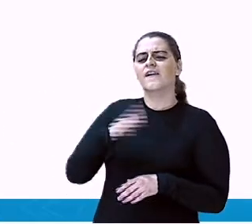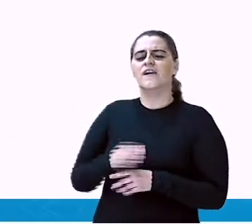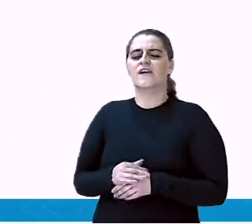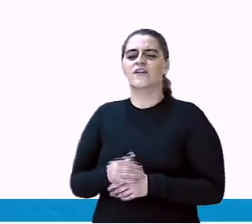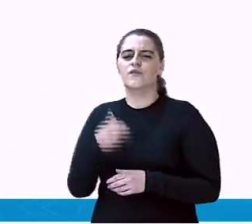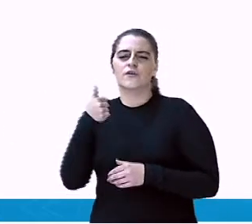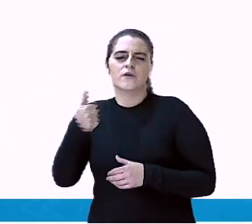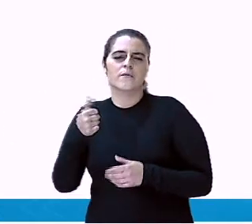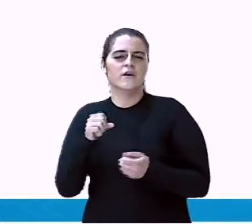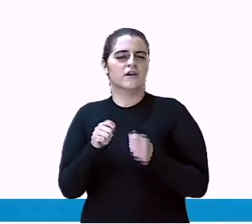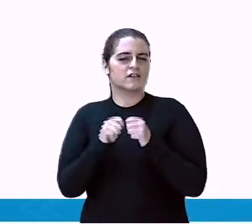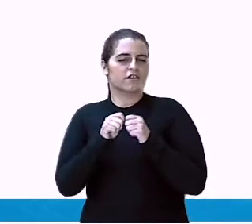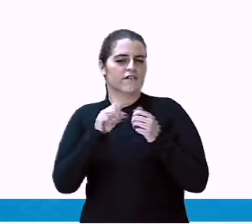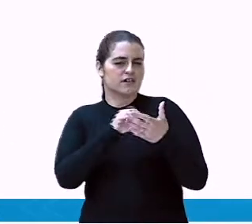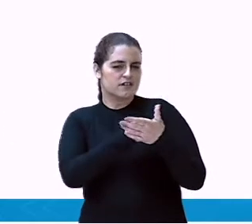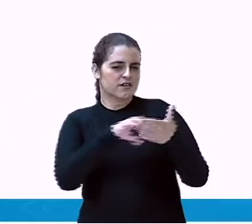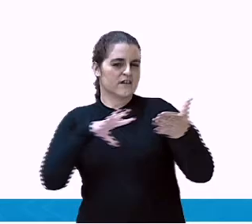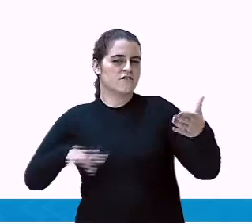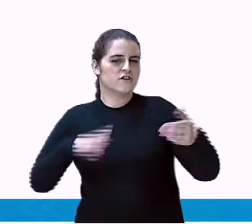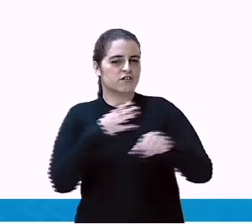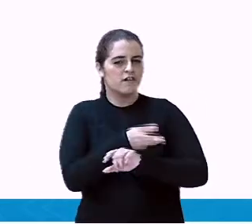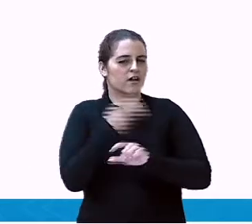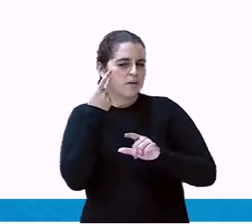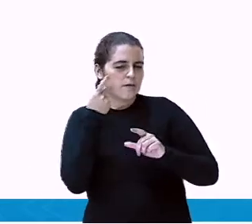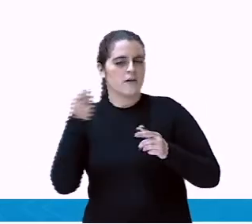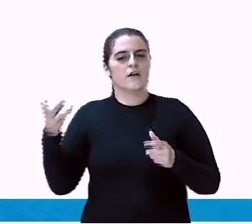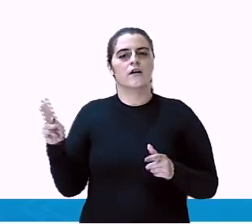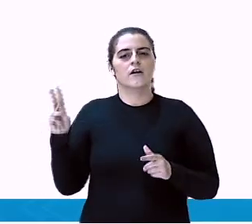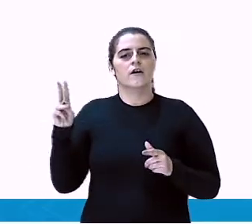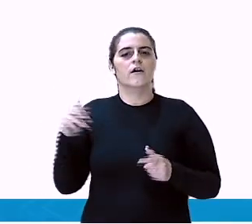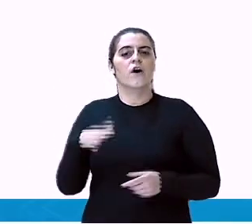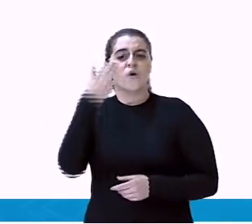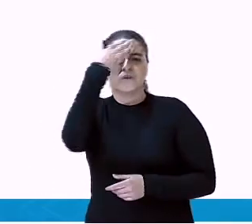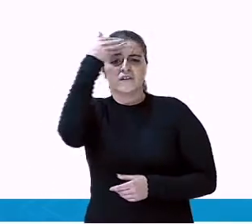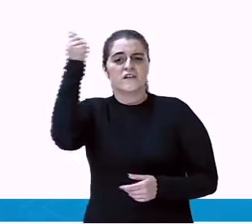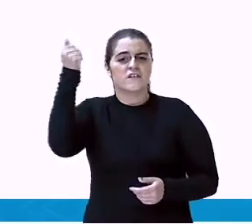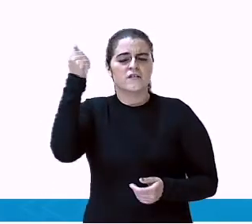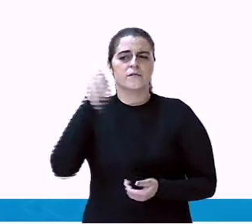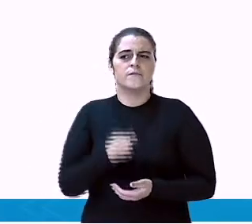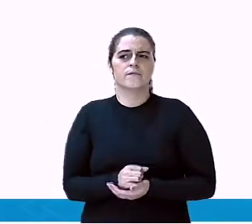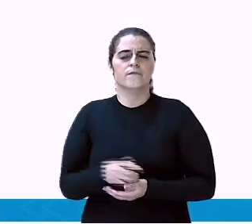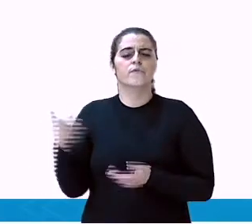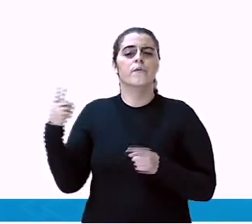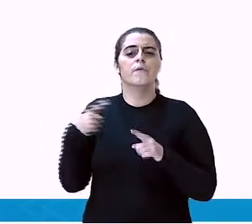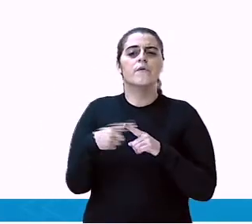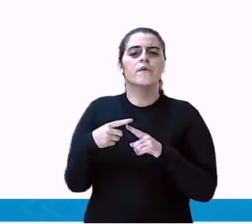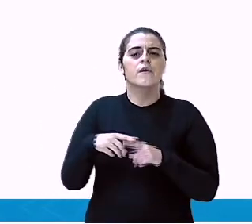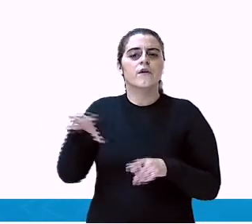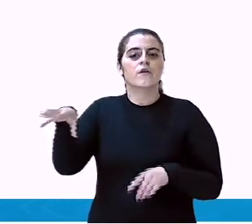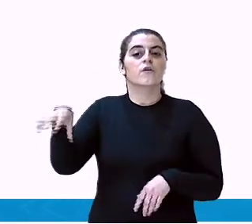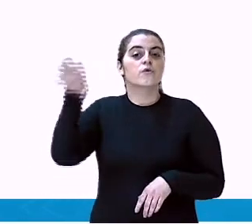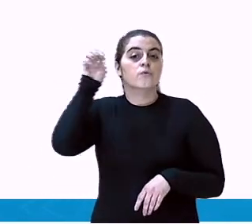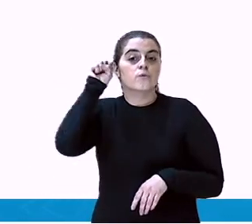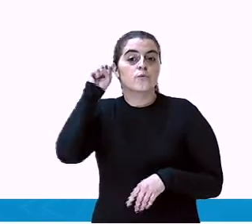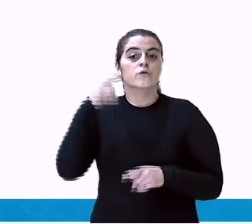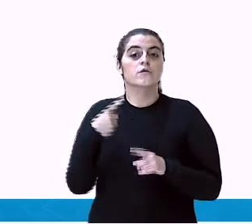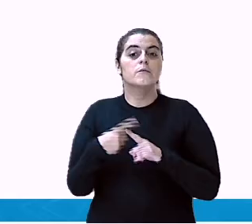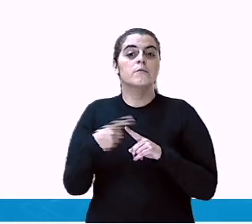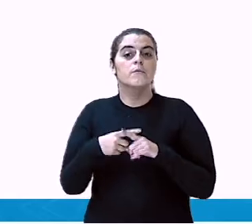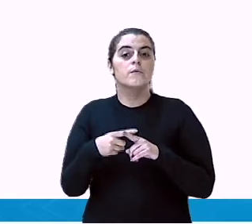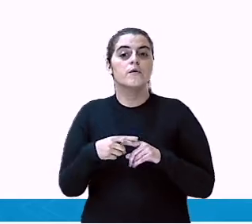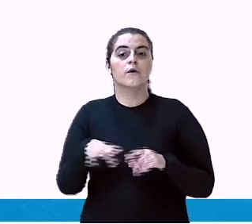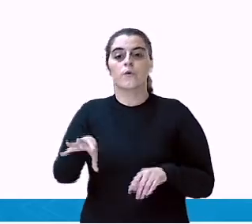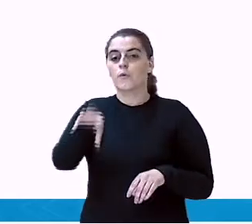copiou o dever lá da plataforma? Esqueci. Aí o coleguinha consegue escutar porque o ar, ele age